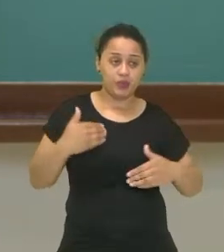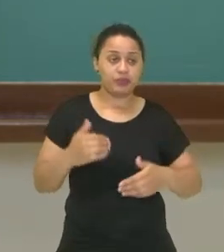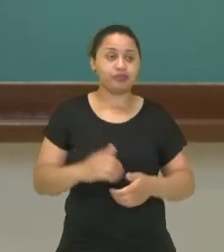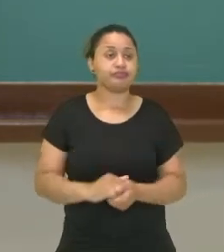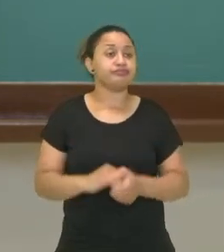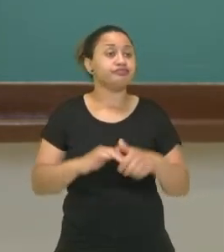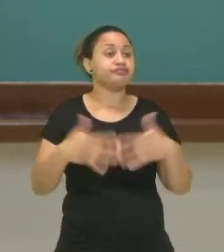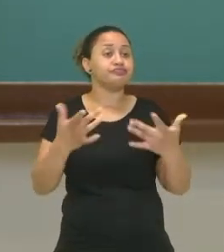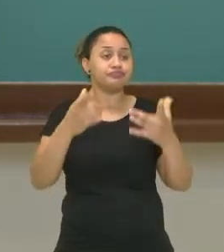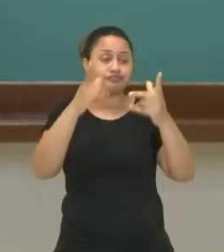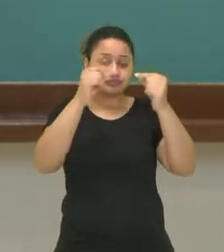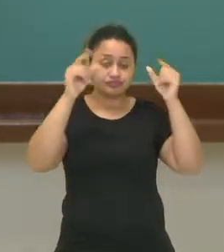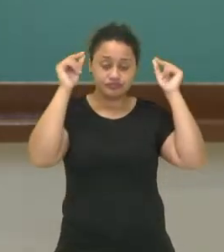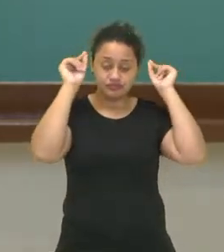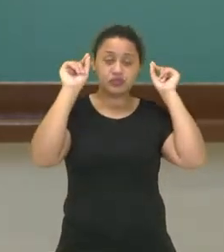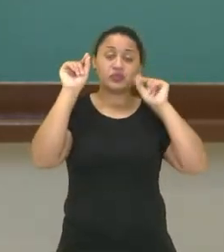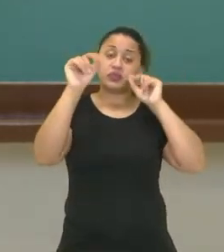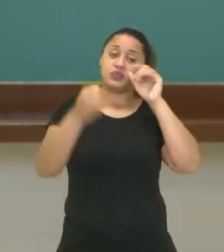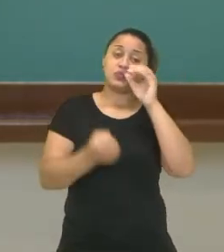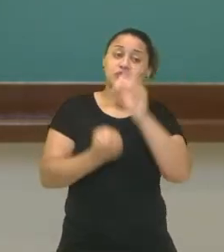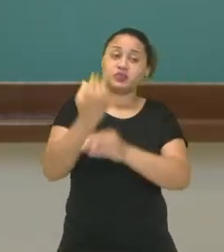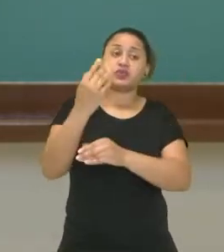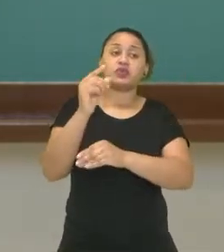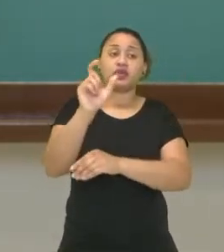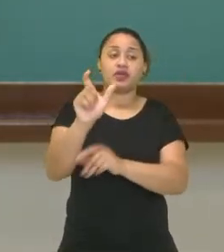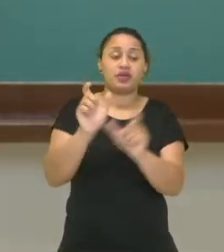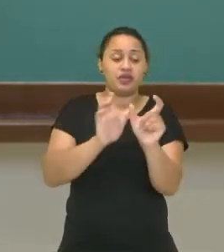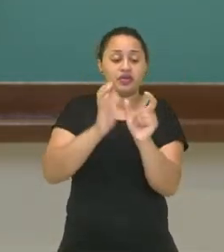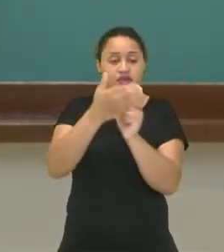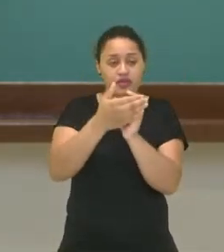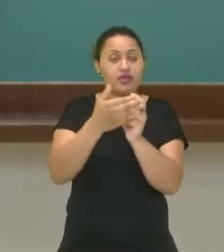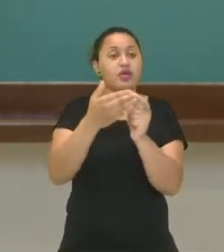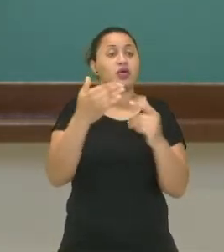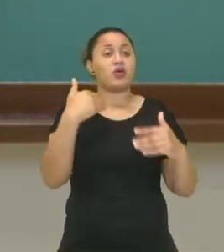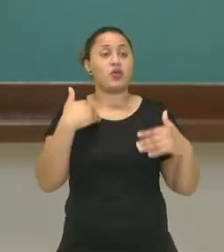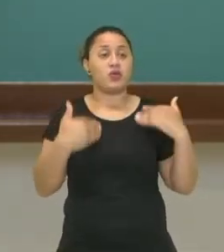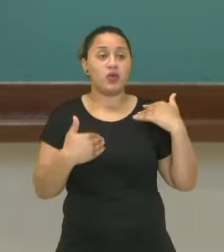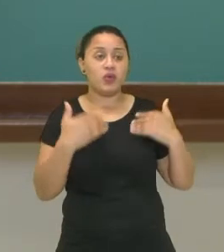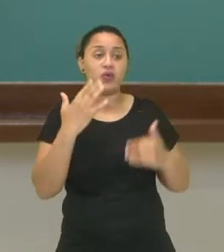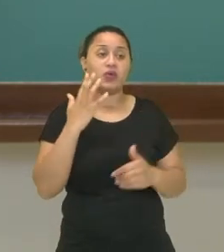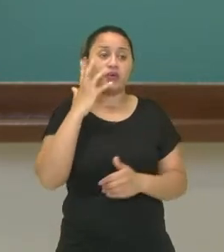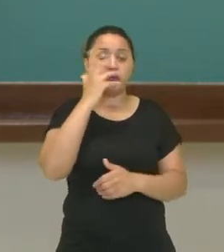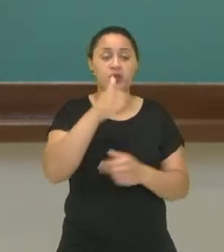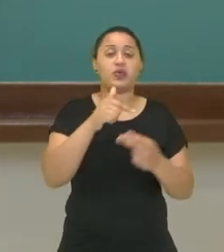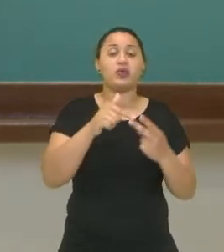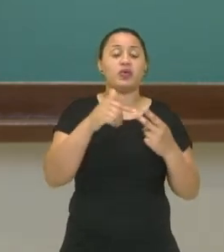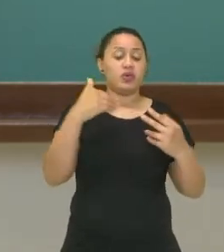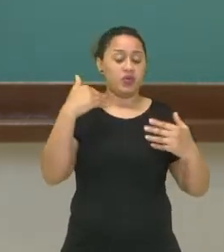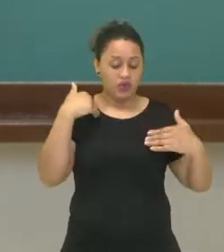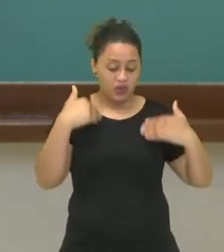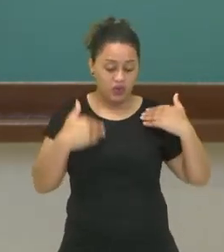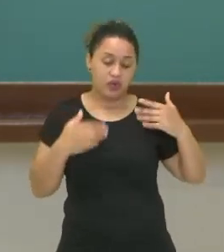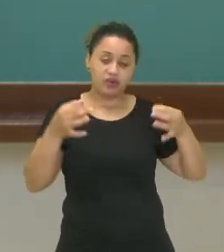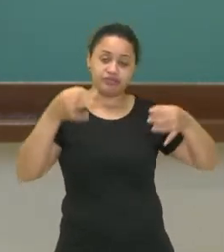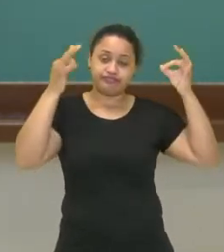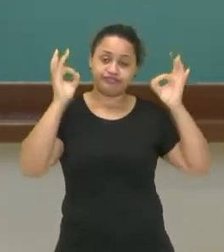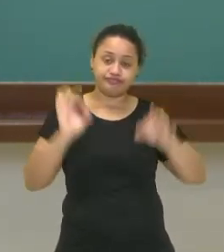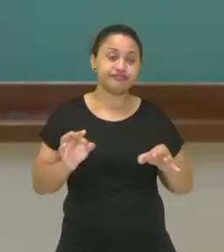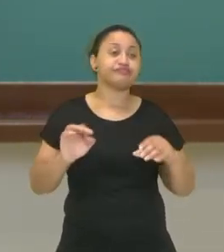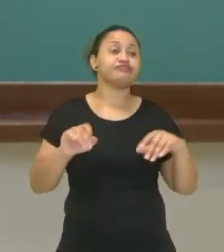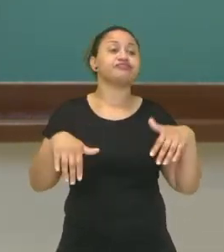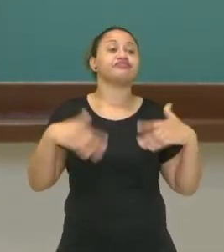os gregos, eles criaram o termo corpo belo, corpo perfeito. É dali